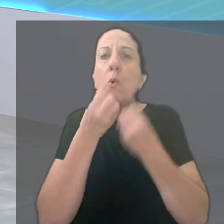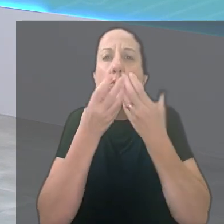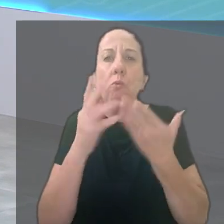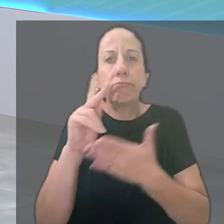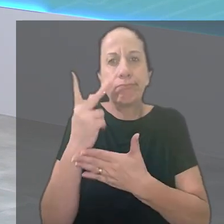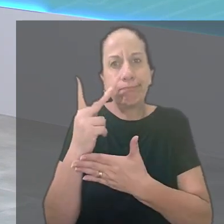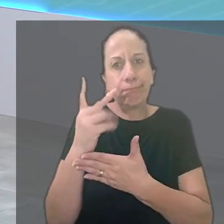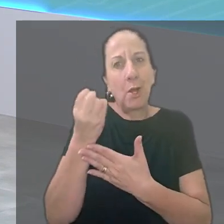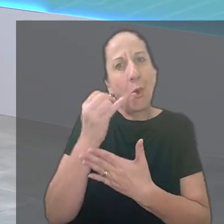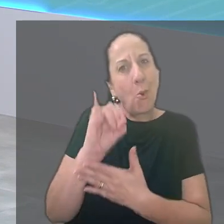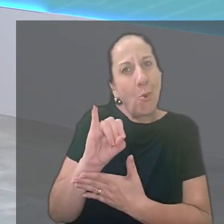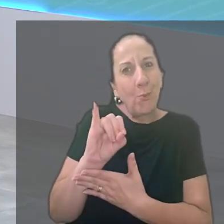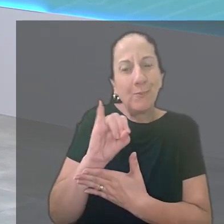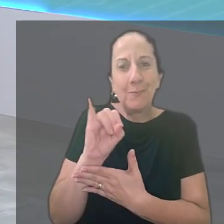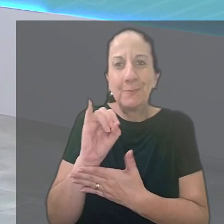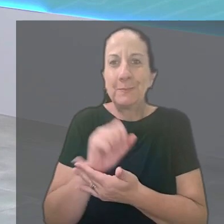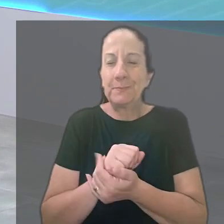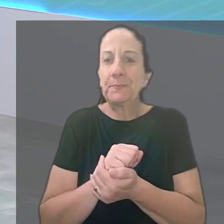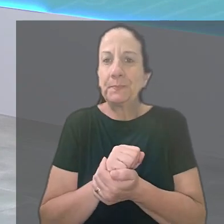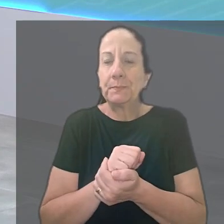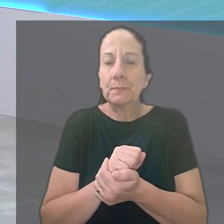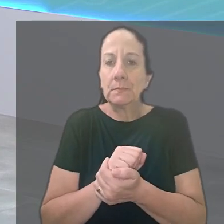gente. Oi, Michele.